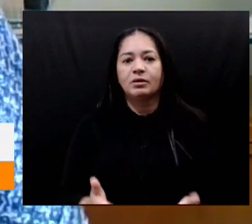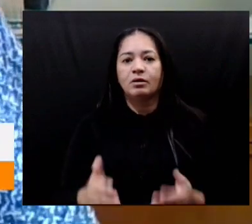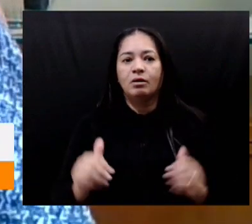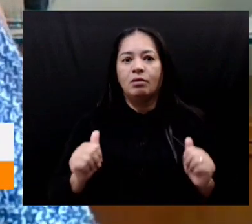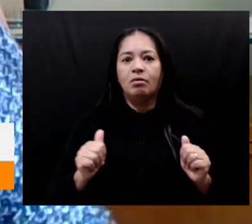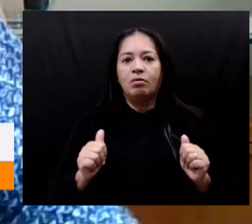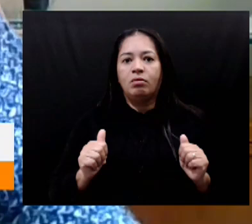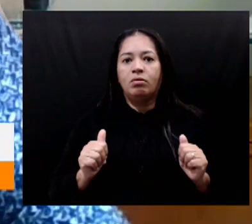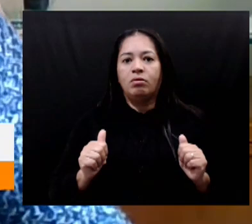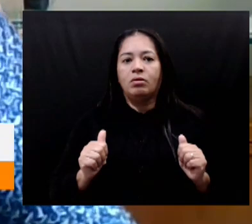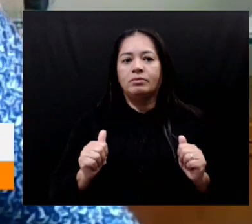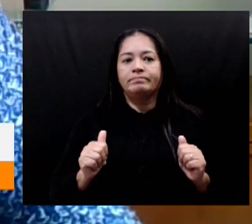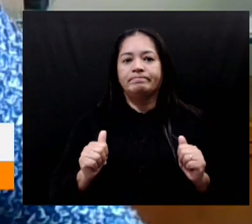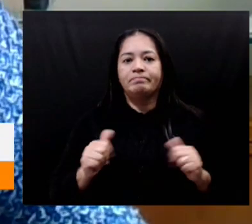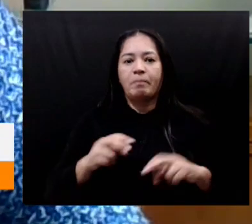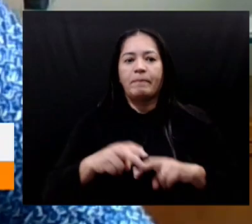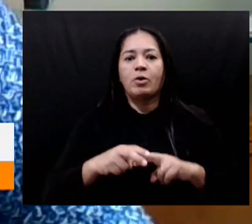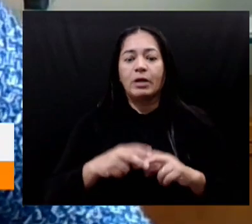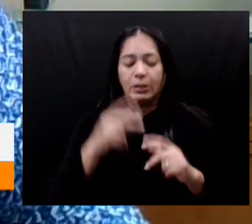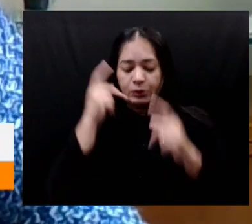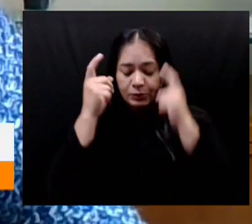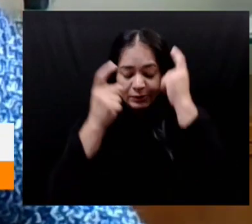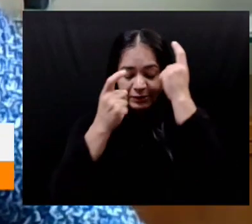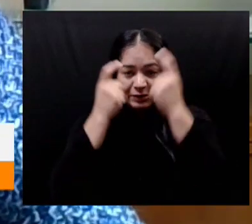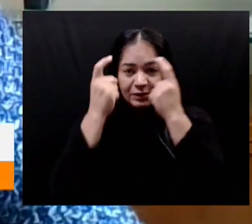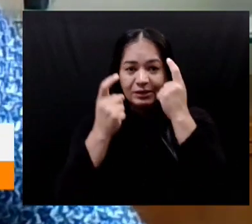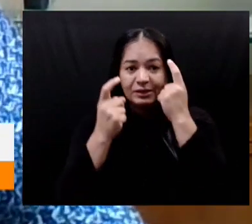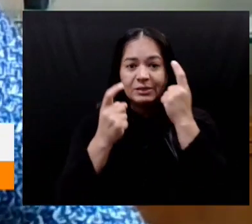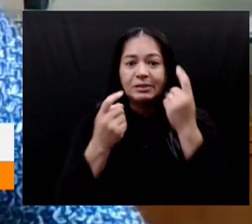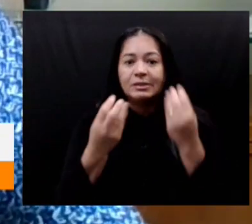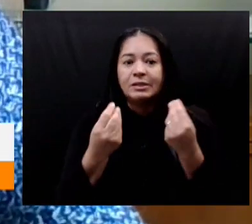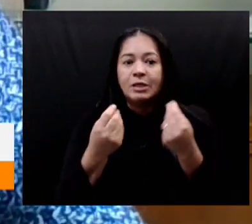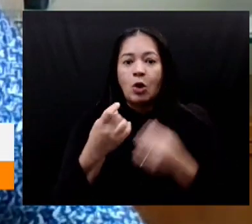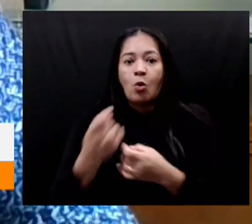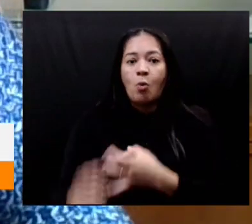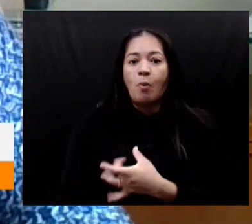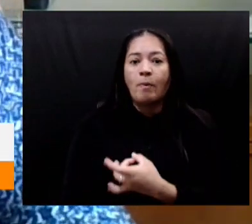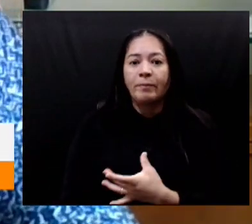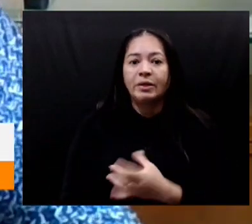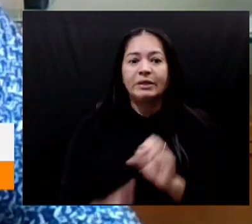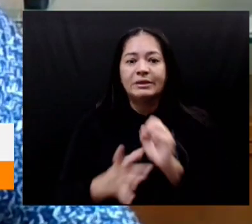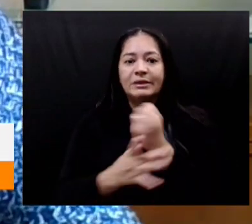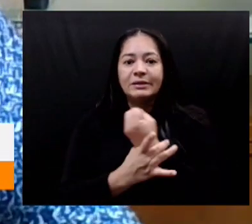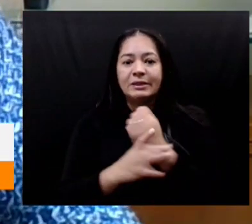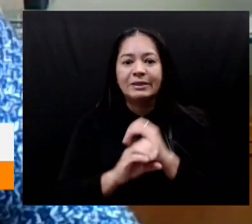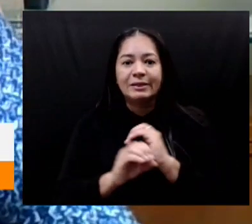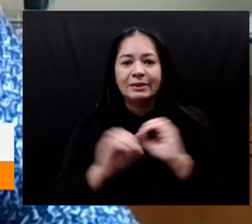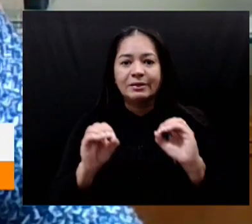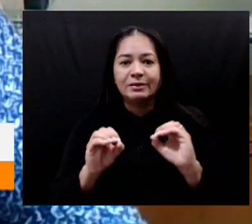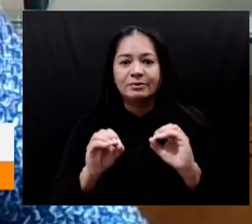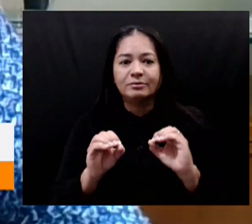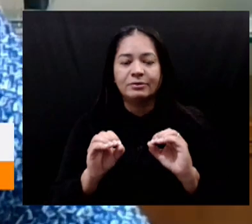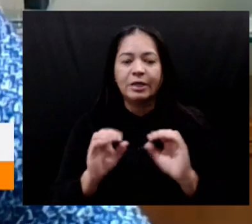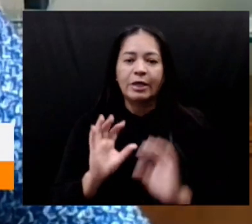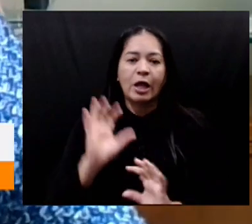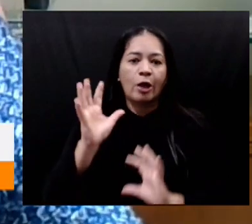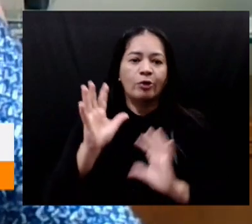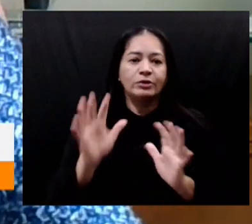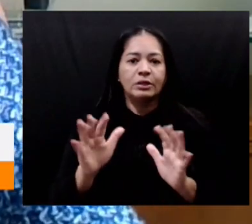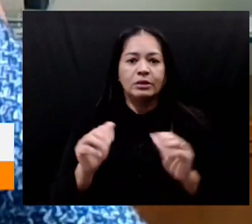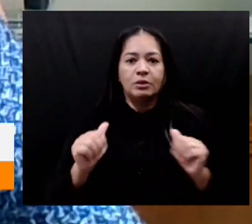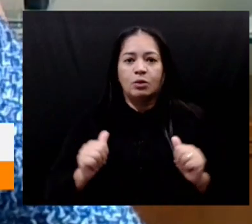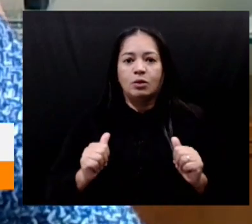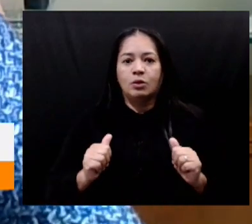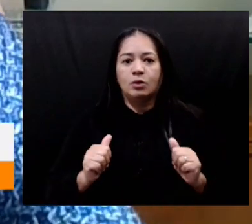vedada por as preocupações, pelo medo, pela insegurança, e aí gera essa paralisia que você acabou